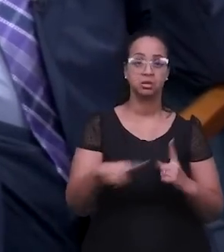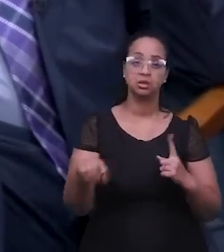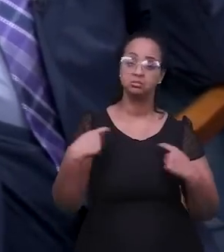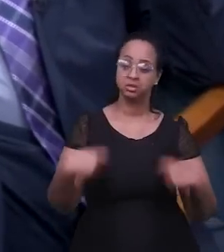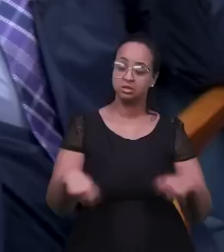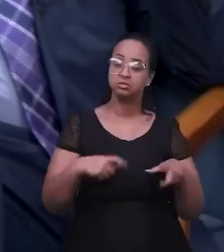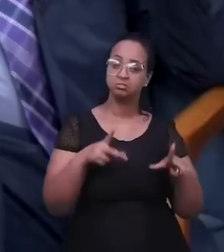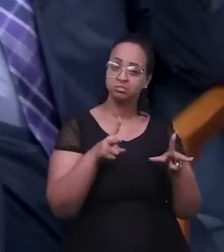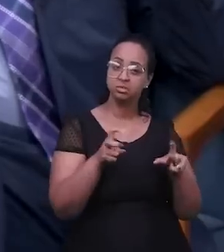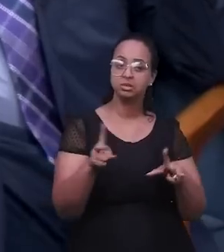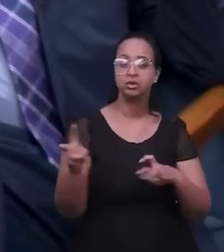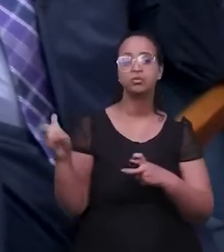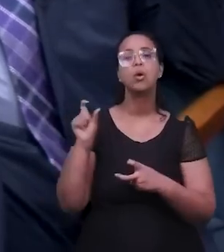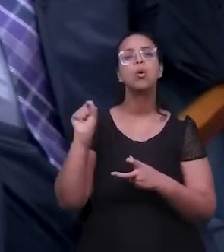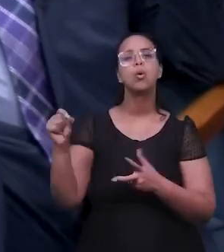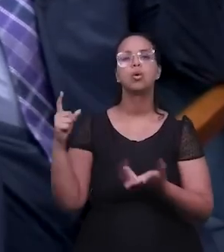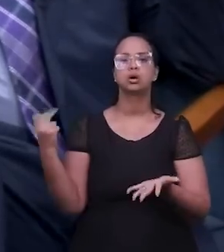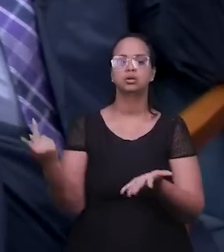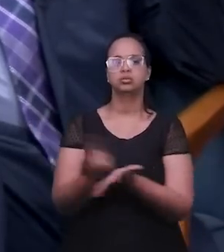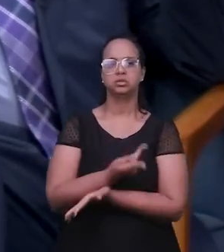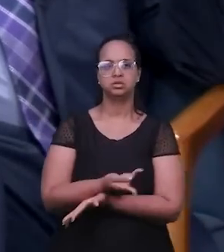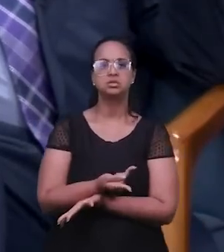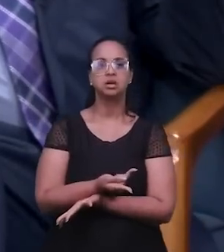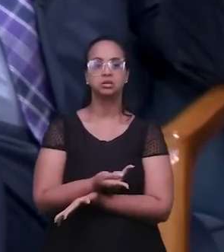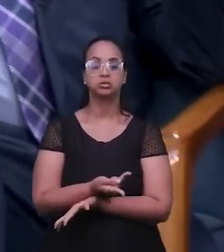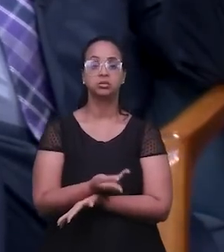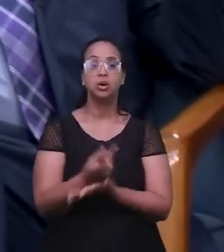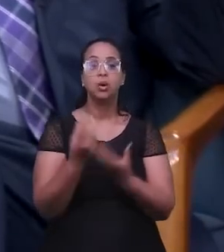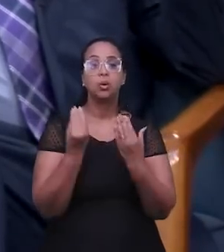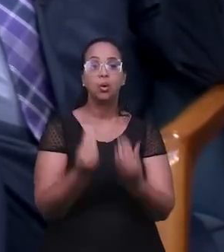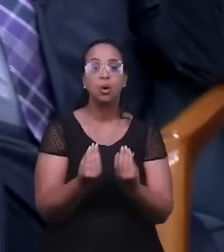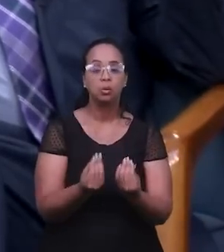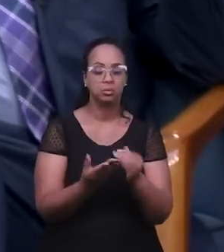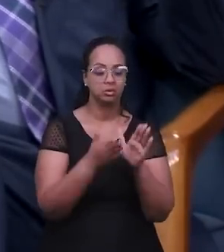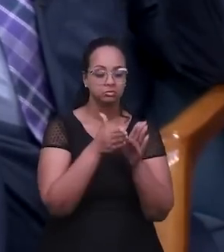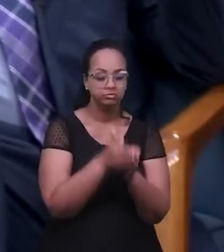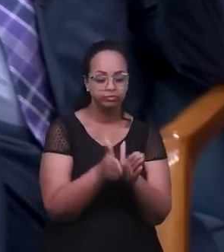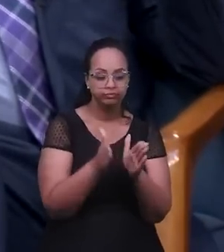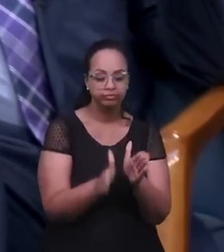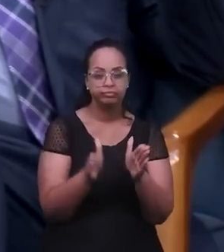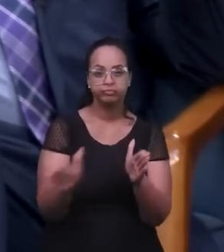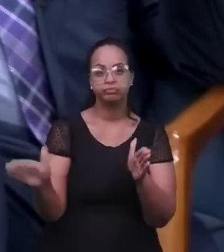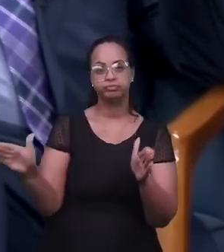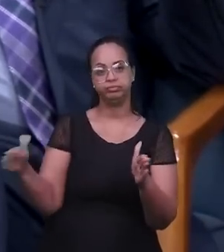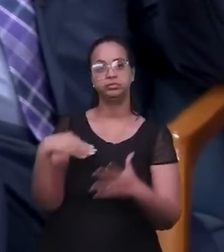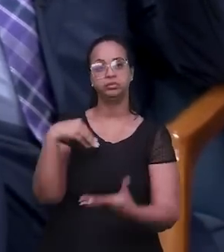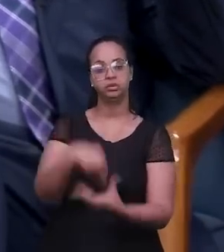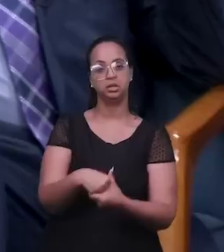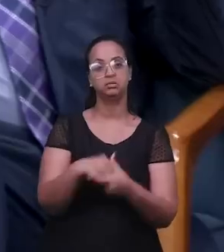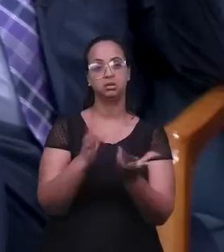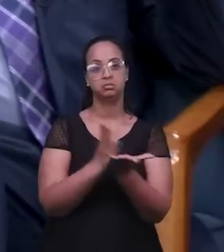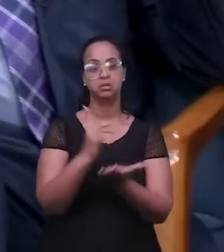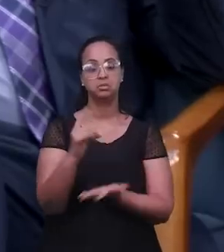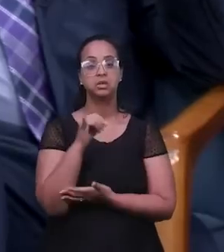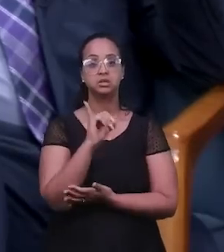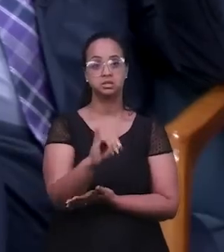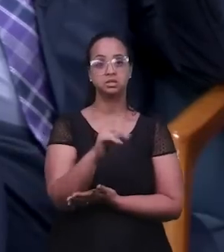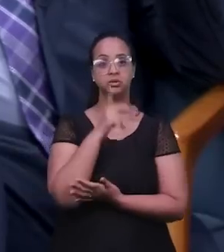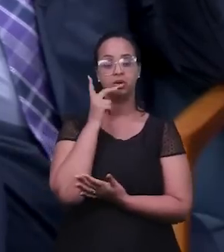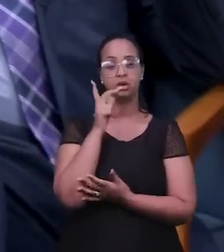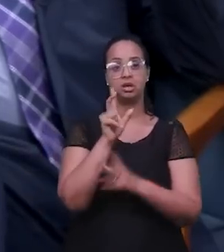Não. Mas nós temos que observar aquilo que está exatamente na